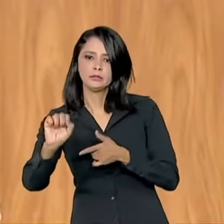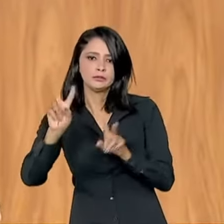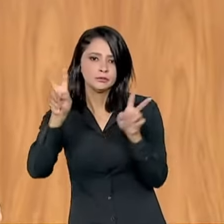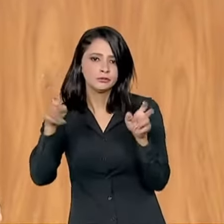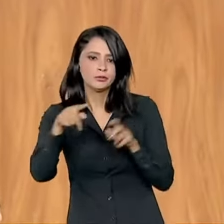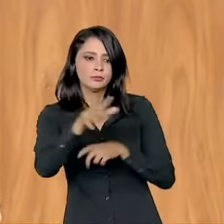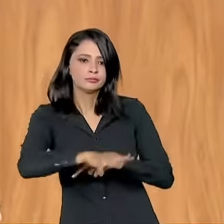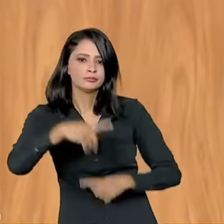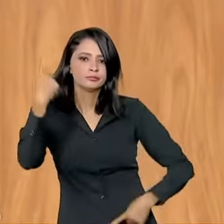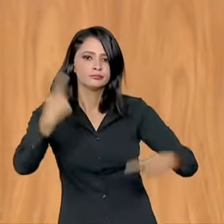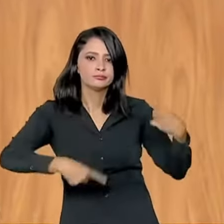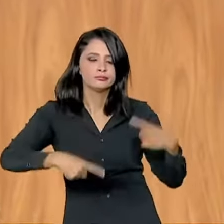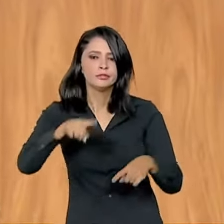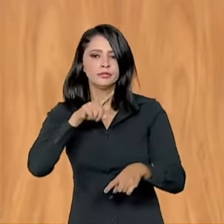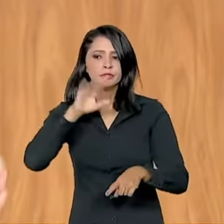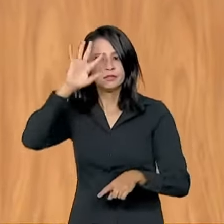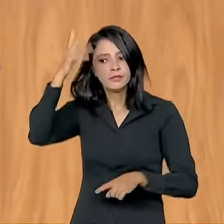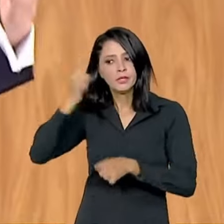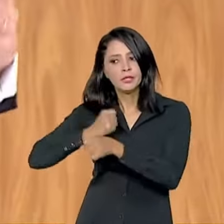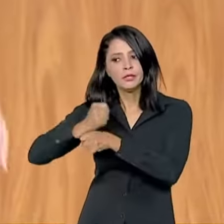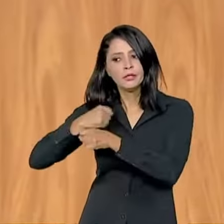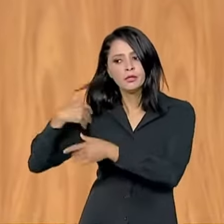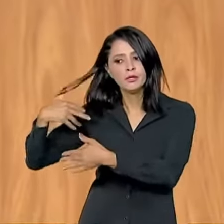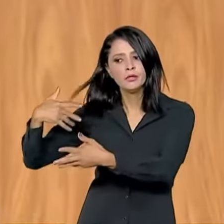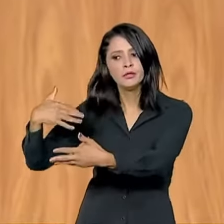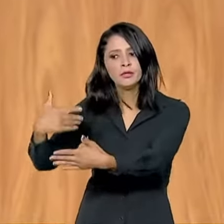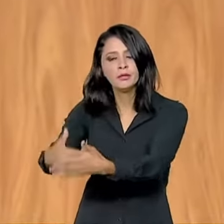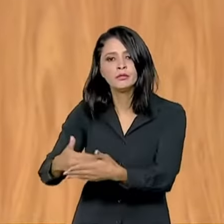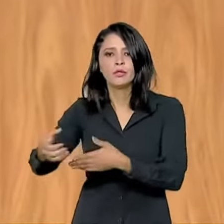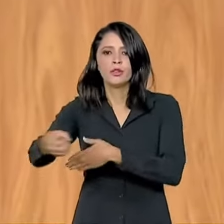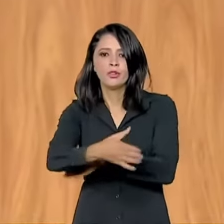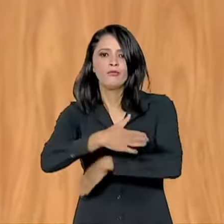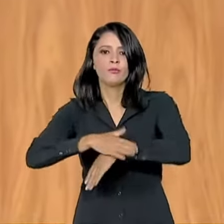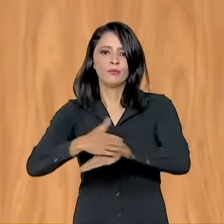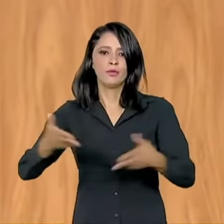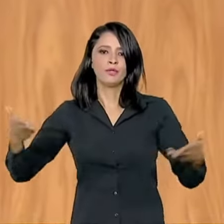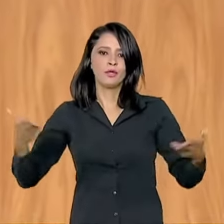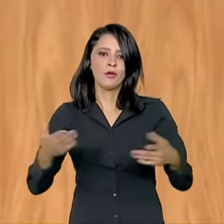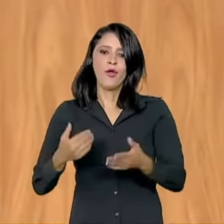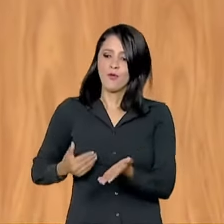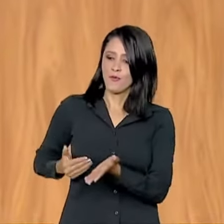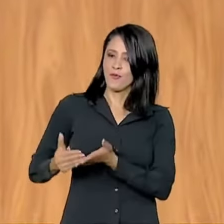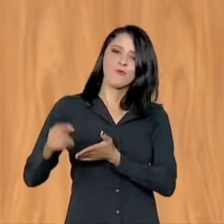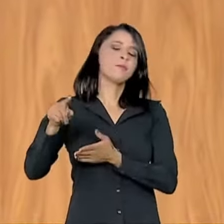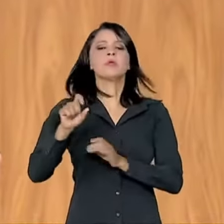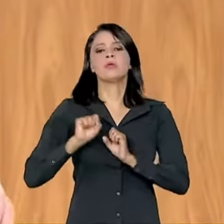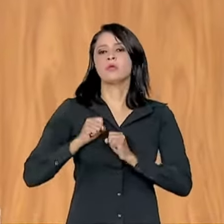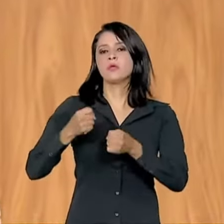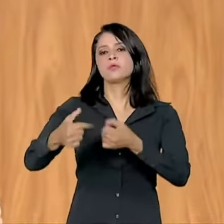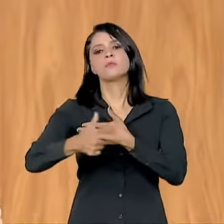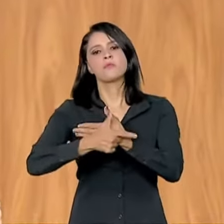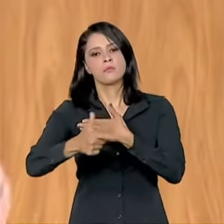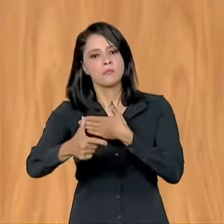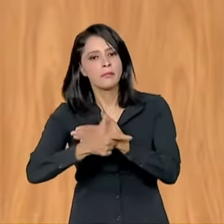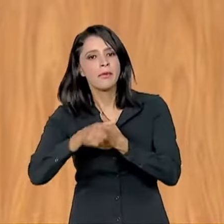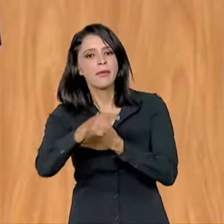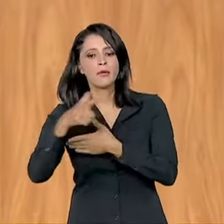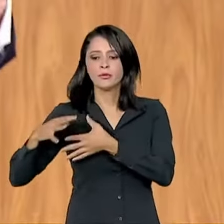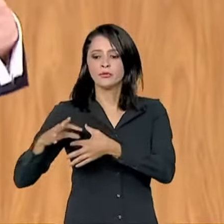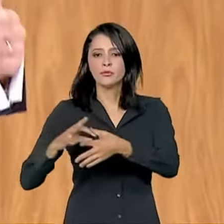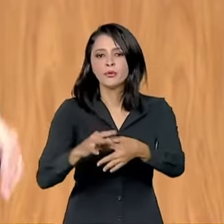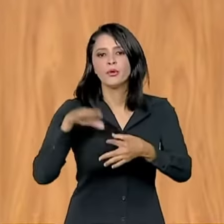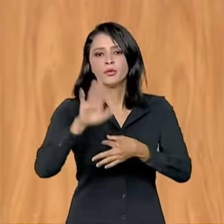situação política ao longo desses anos, e já no novo mandato, desde o início, desempenhou o papel num contexto